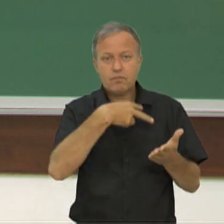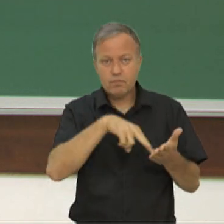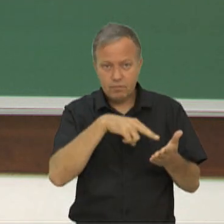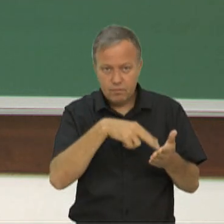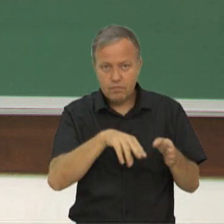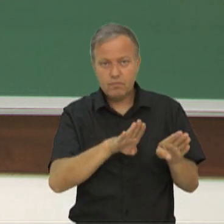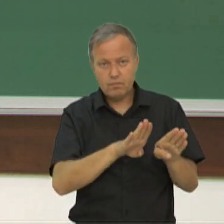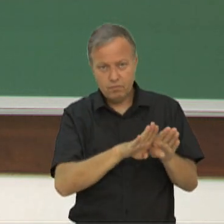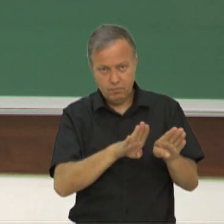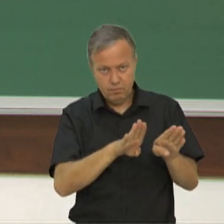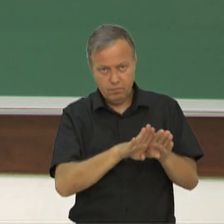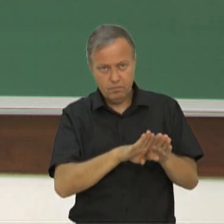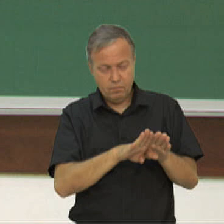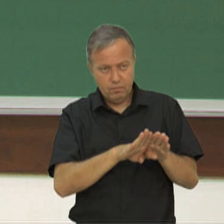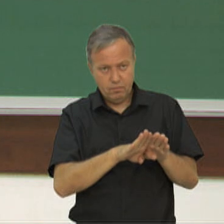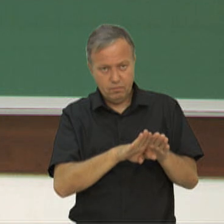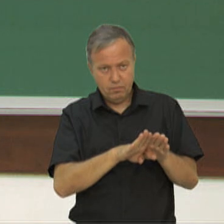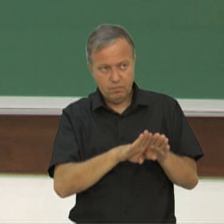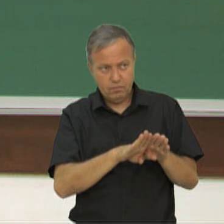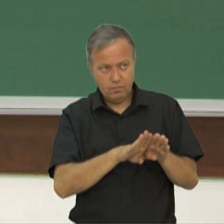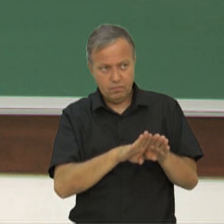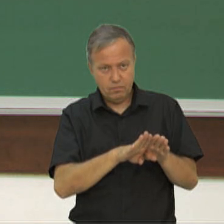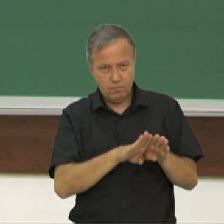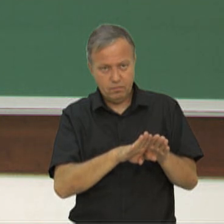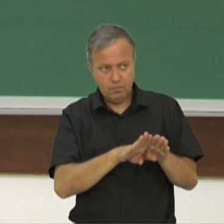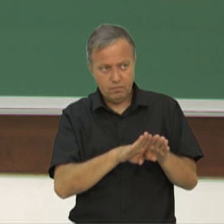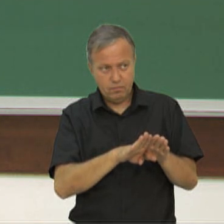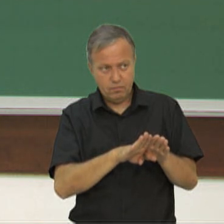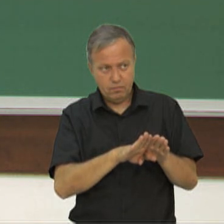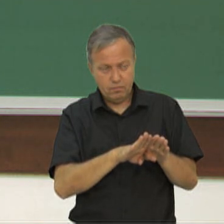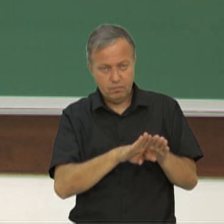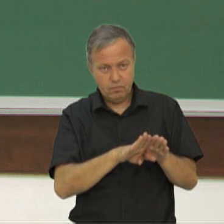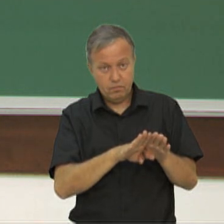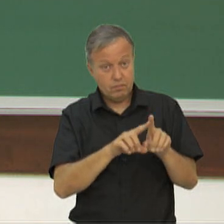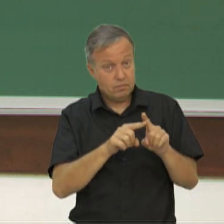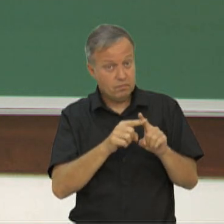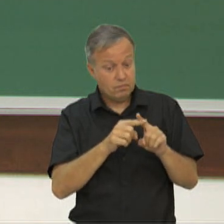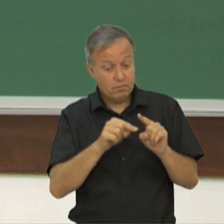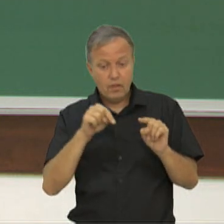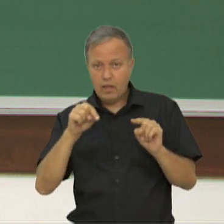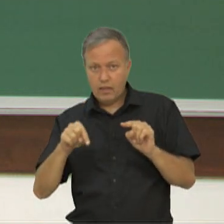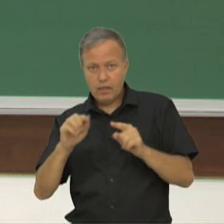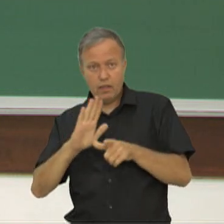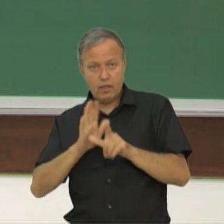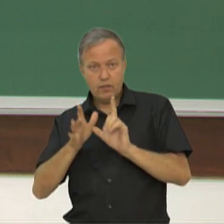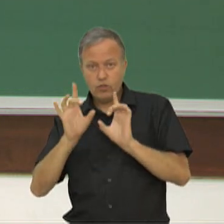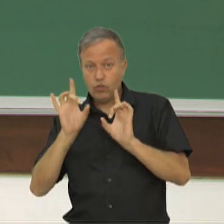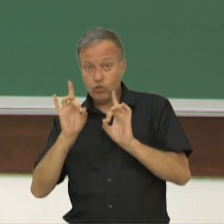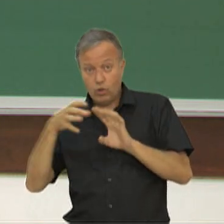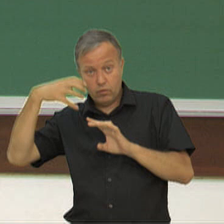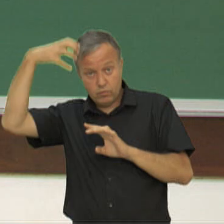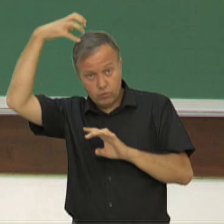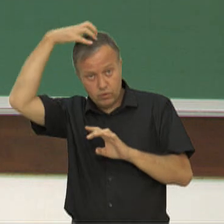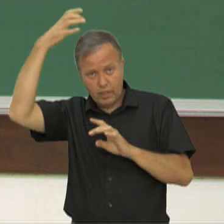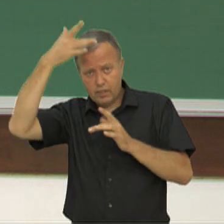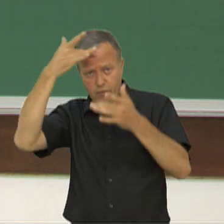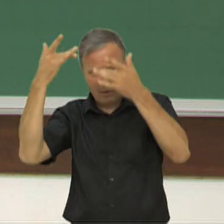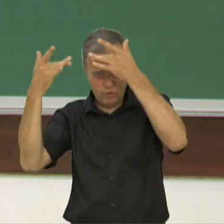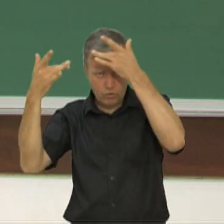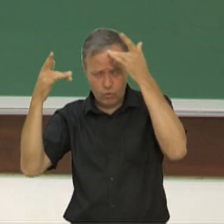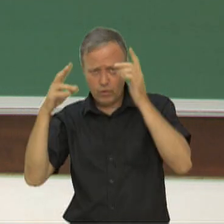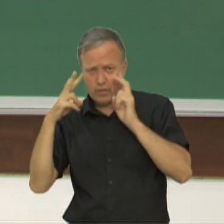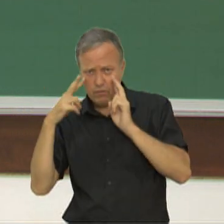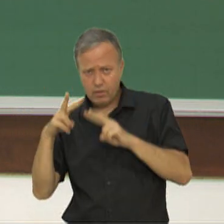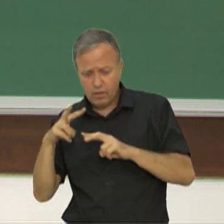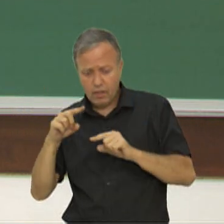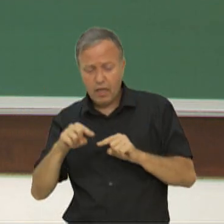para festividades ou celebrações na corte, né? Para que os nobres se divertissem, né? Eram mais apresentações,